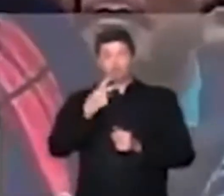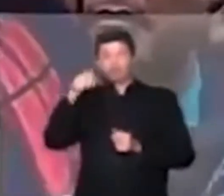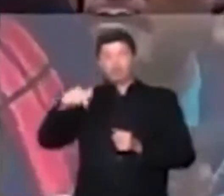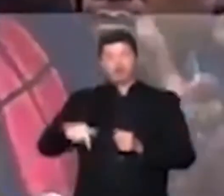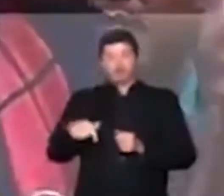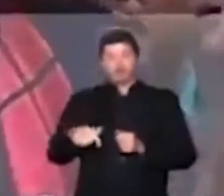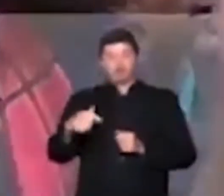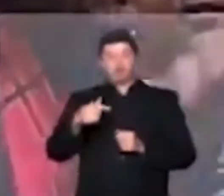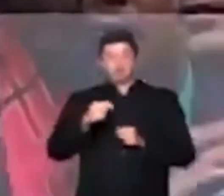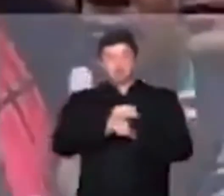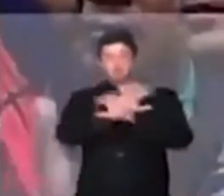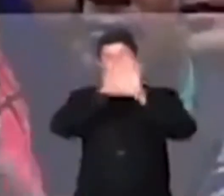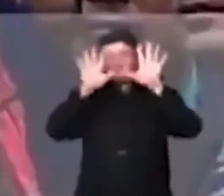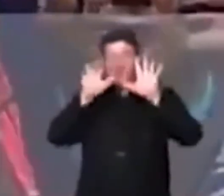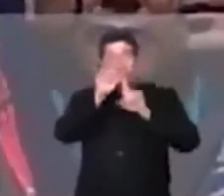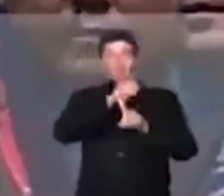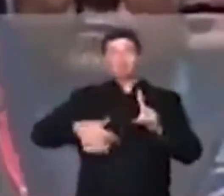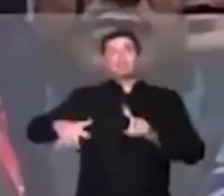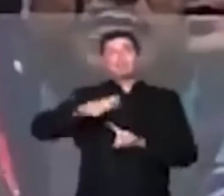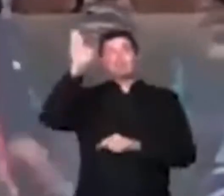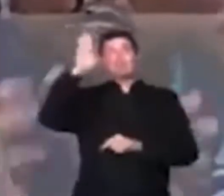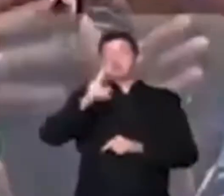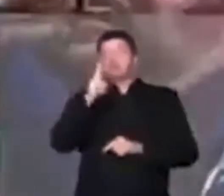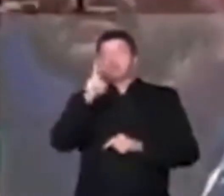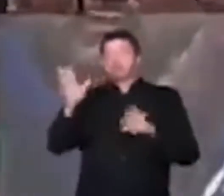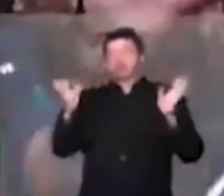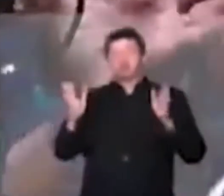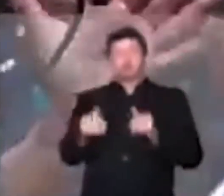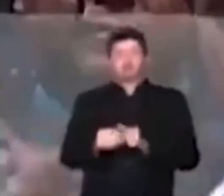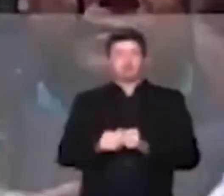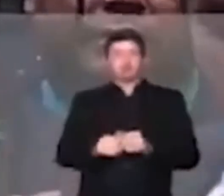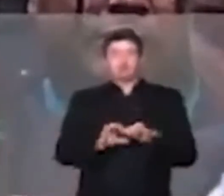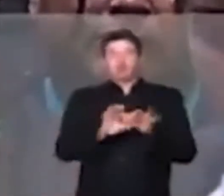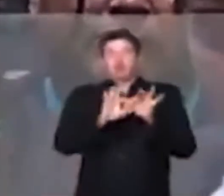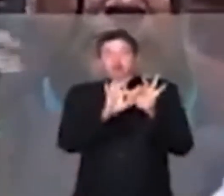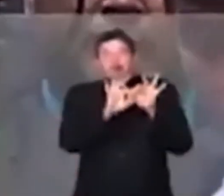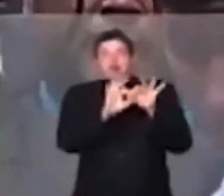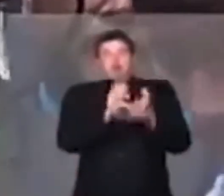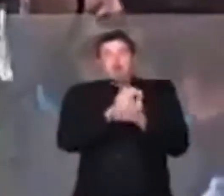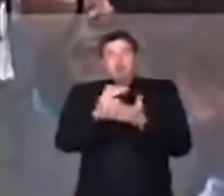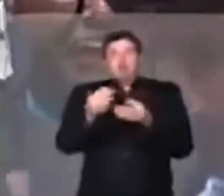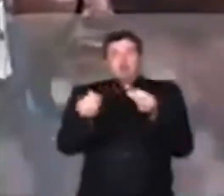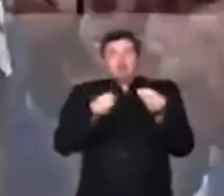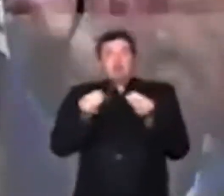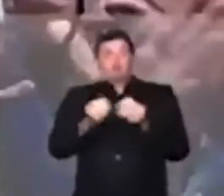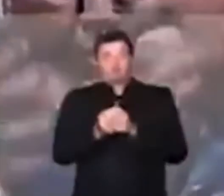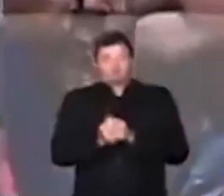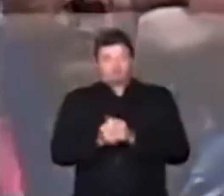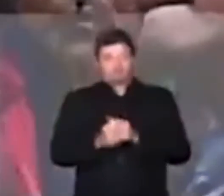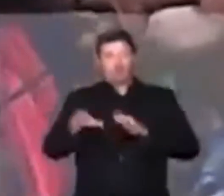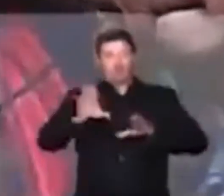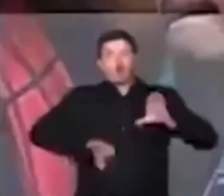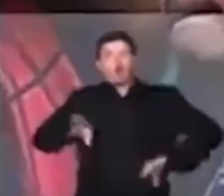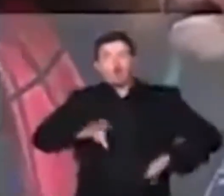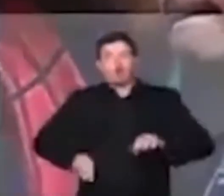aqui que ficou muito claro para a sociedade brasileira qual é a aliança pelo impeachment, que reúne